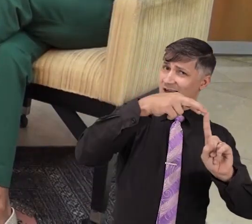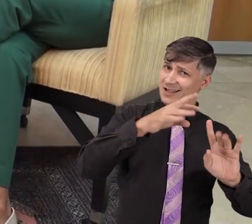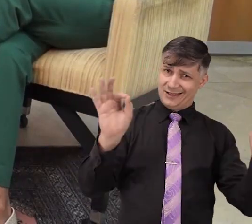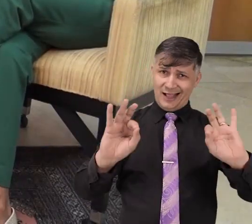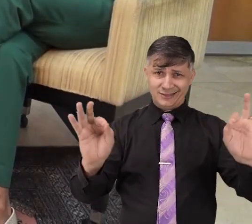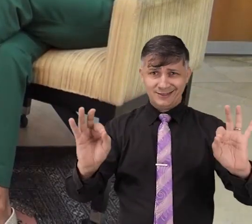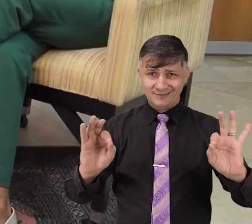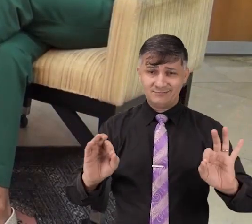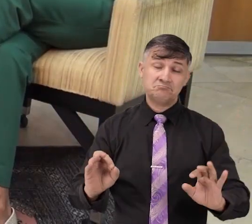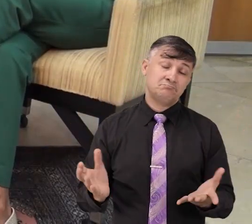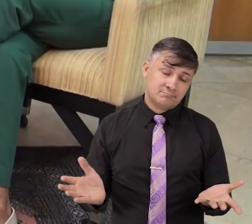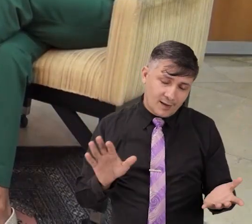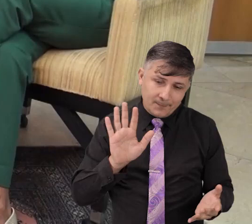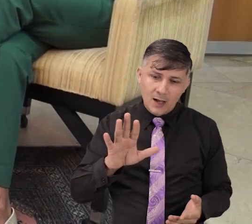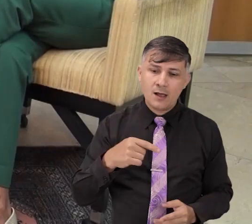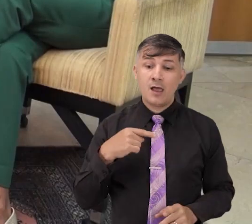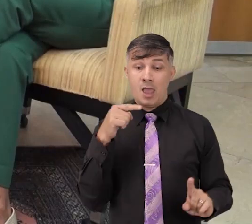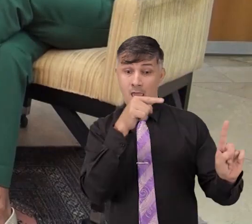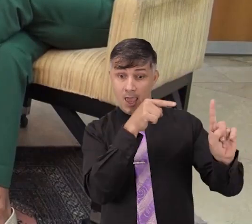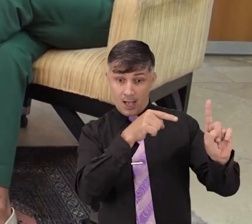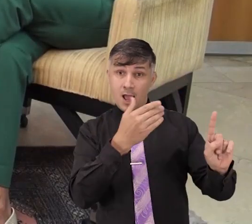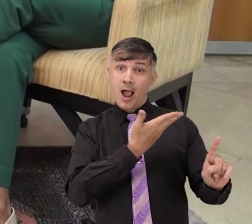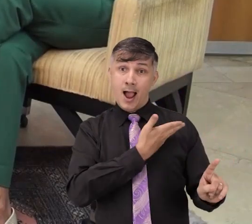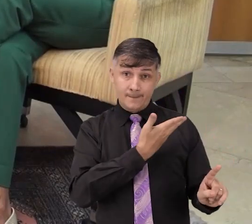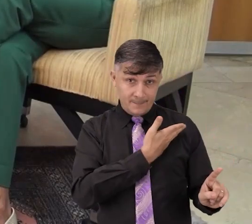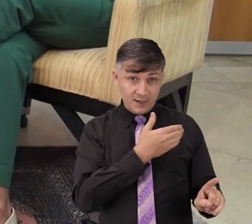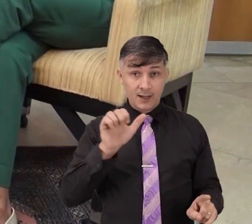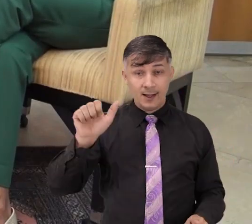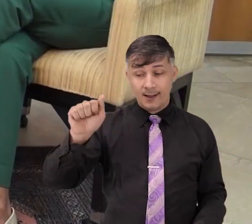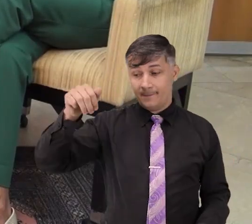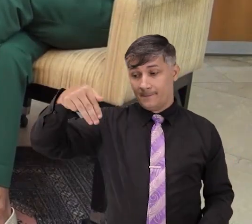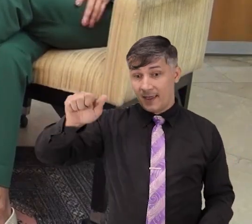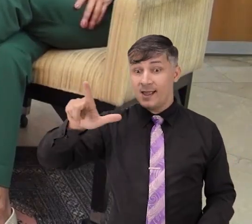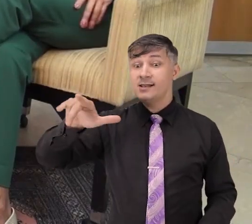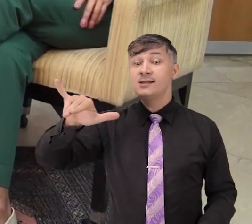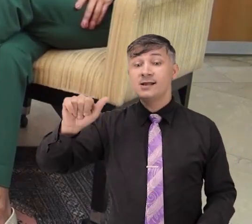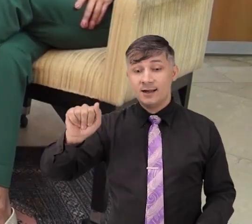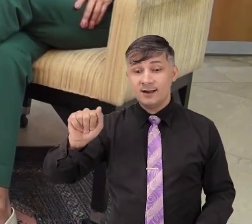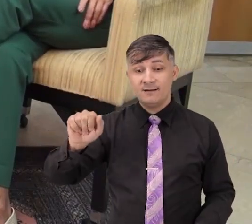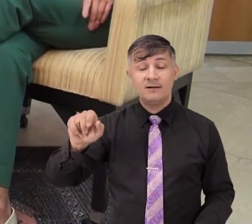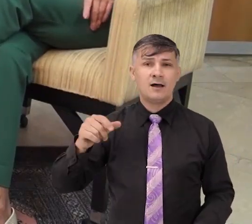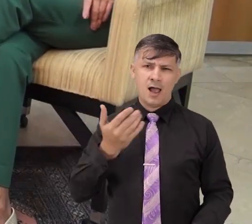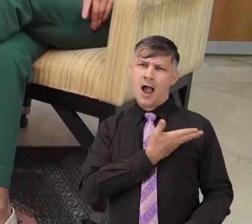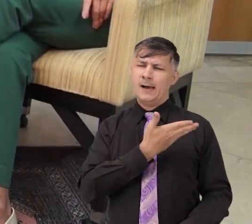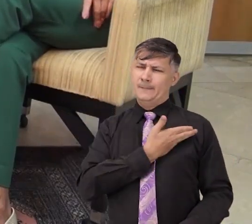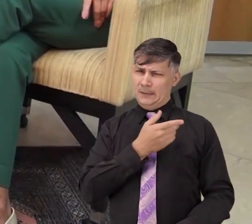referência. As referências, o pessoal disse, bom, ela foi amiga da Amélia Valadão, então... Não,